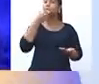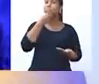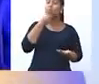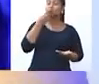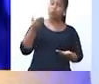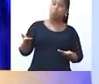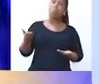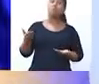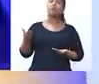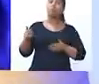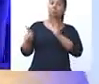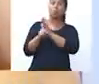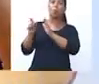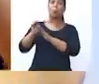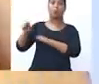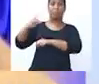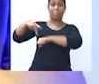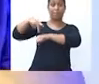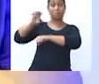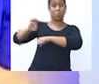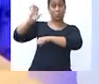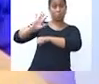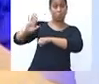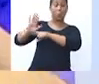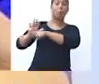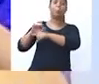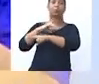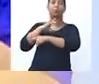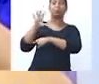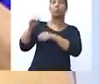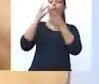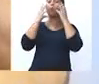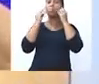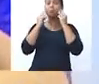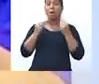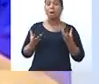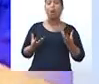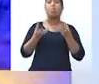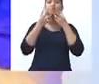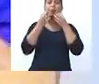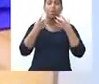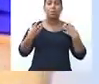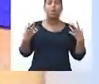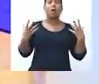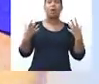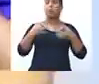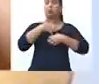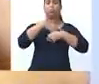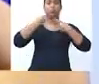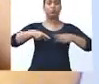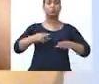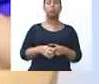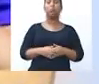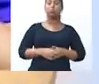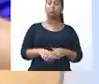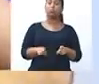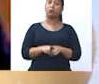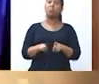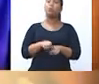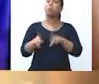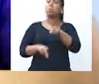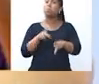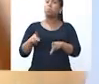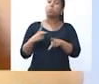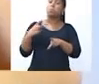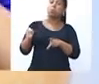homem europeu que tinha essa característica, né, da barba, dessa pose. E isso servia, inclusive, para dominar os povos,